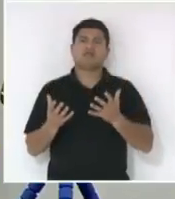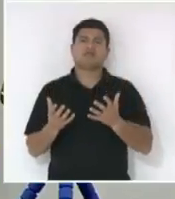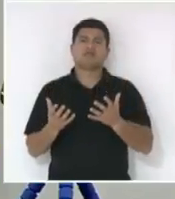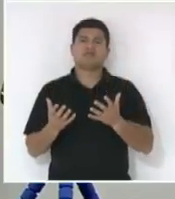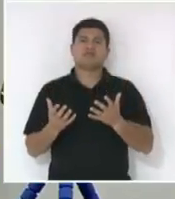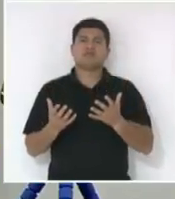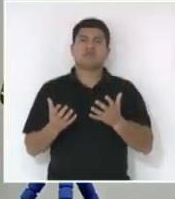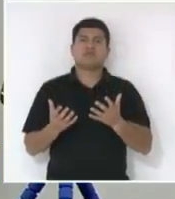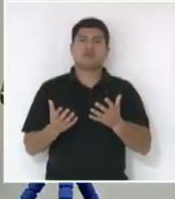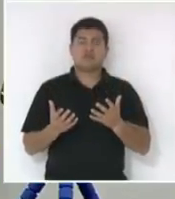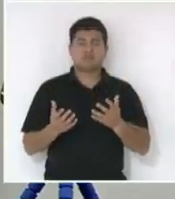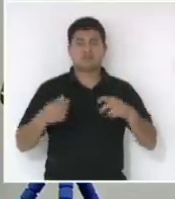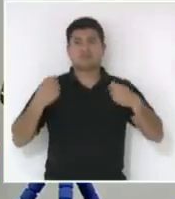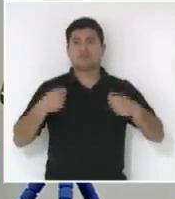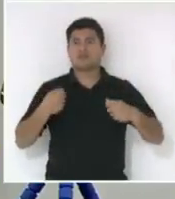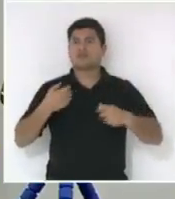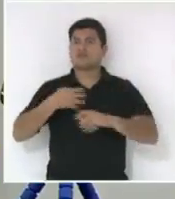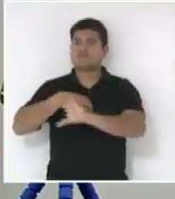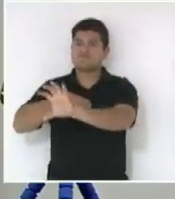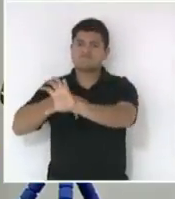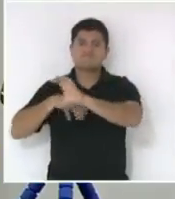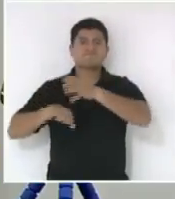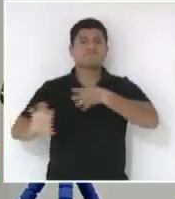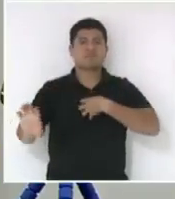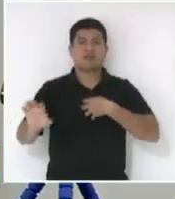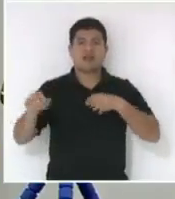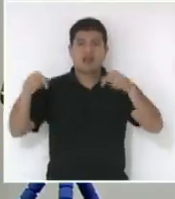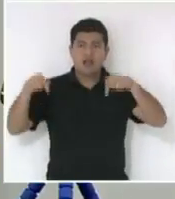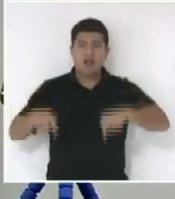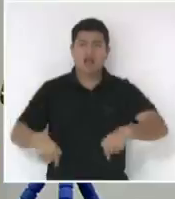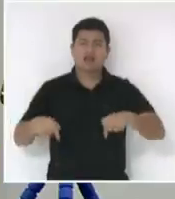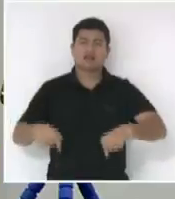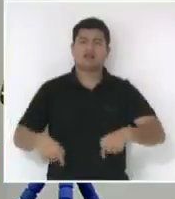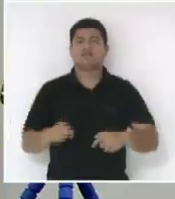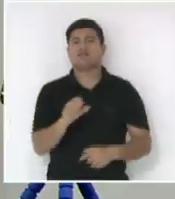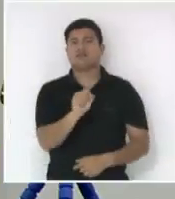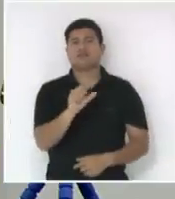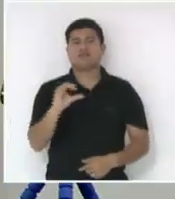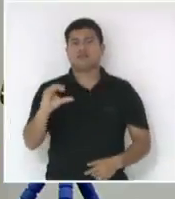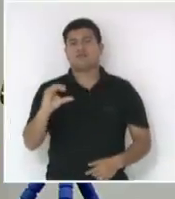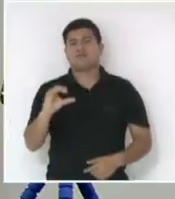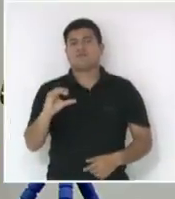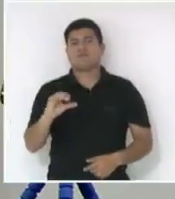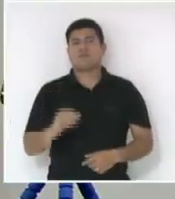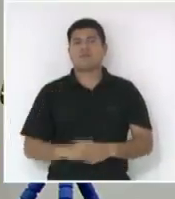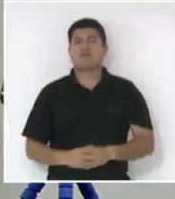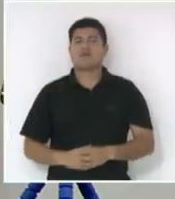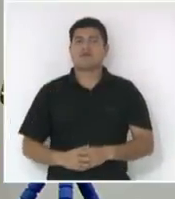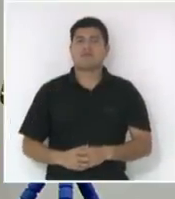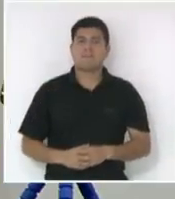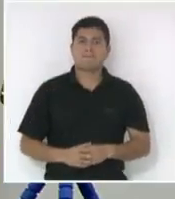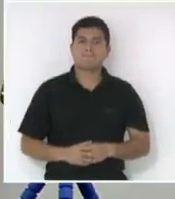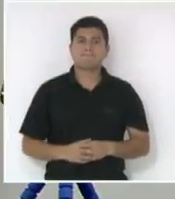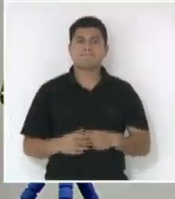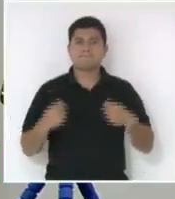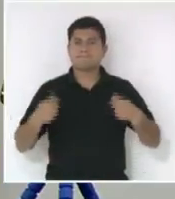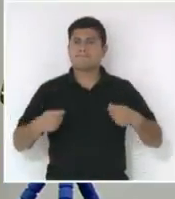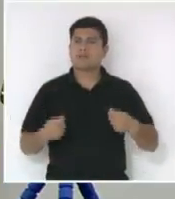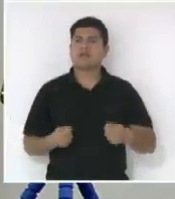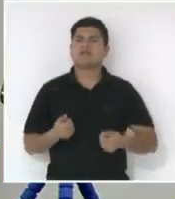a recíproca precisa ser verdadeira aqui dentro. E o gesto, ele precisa ser